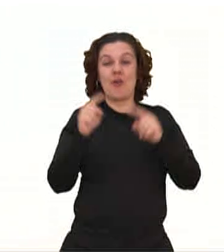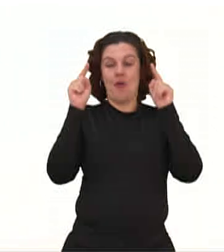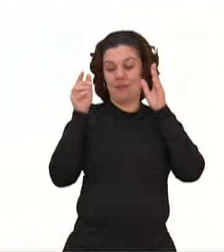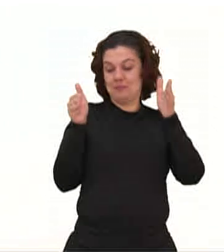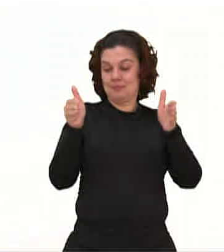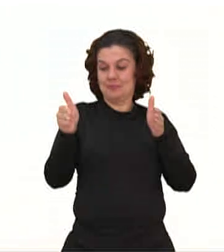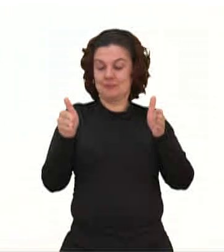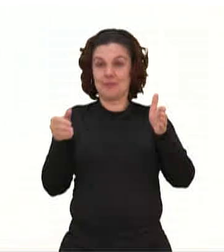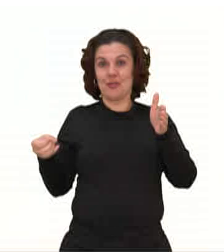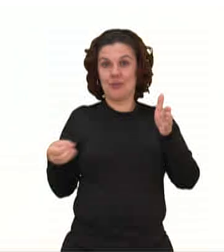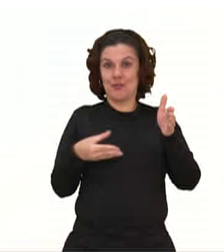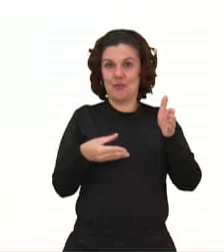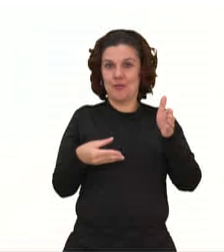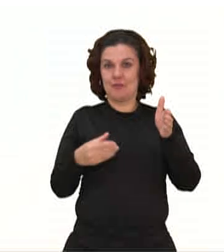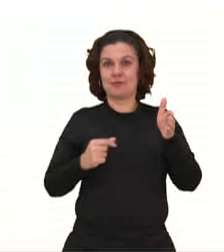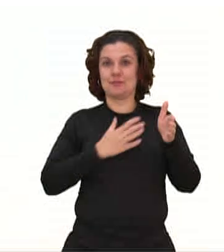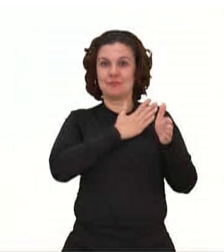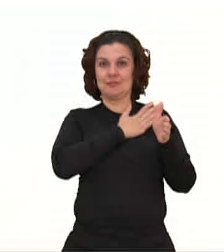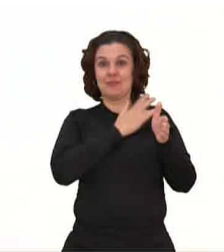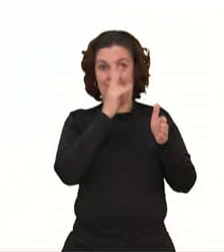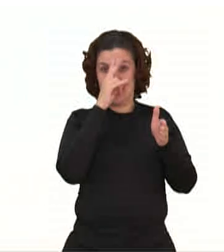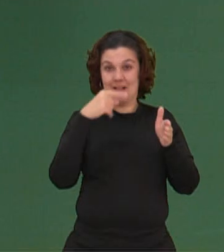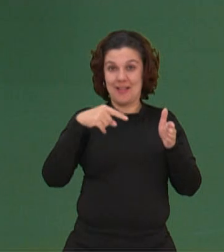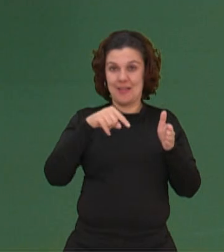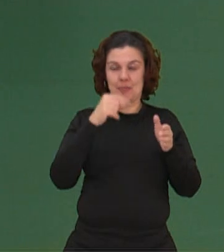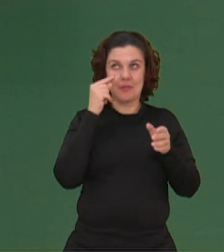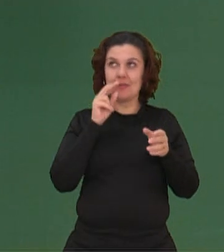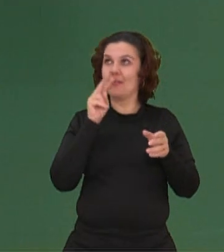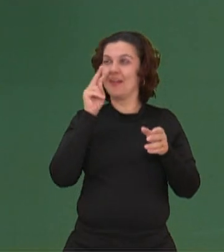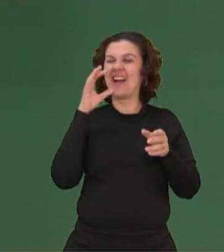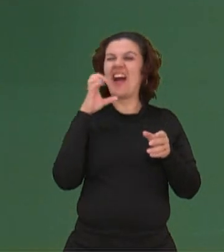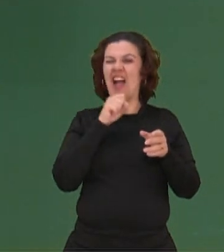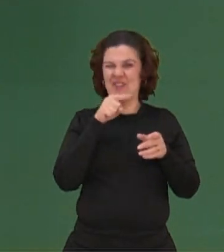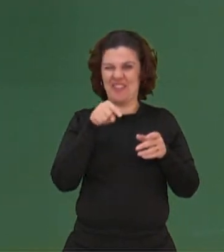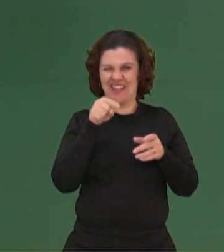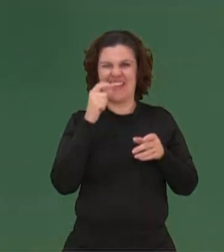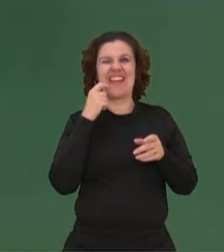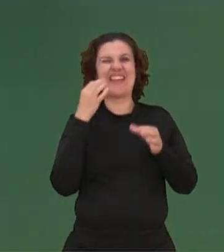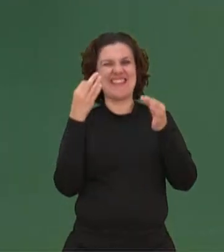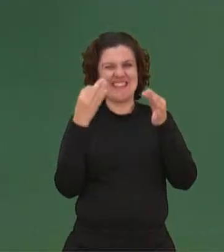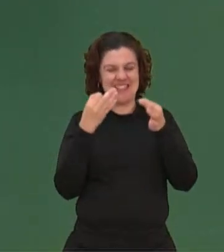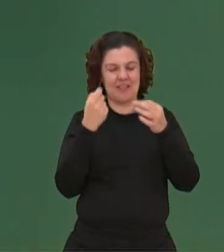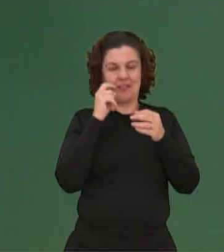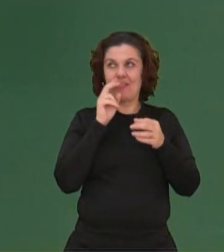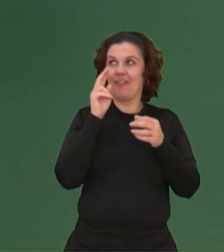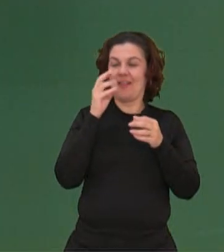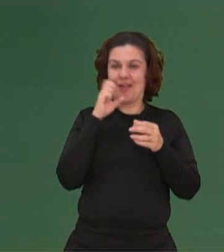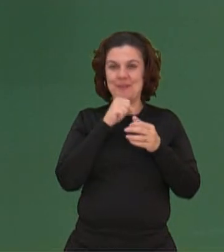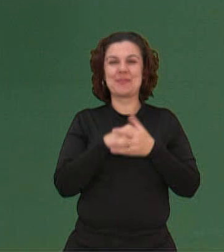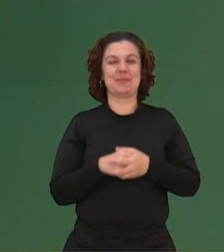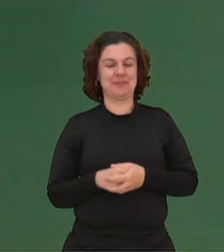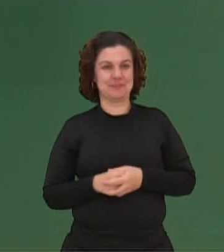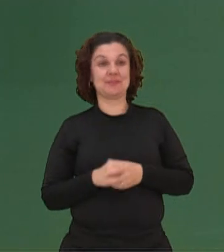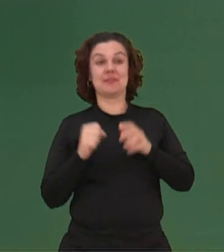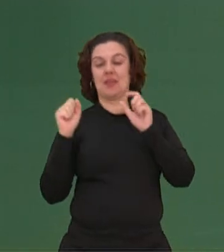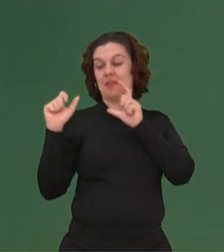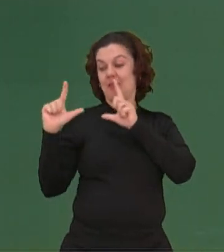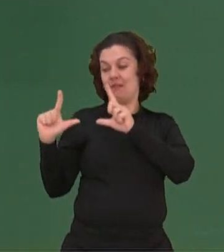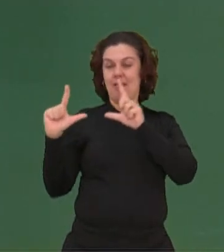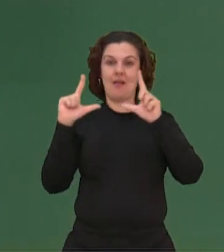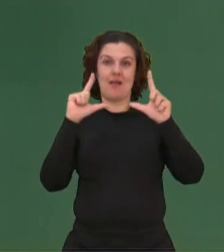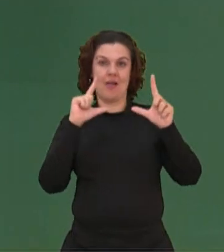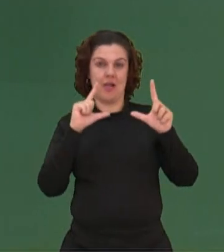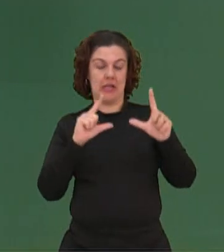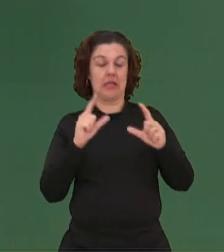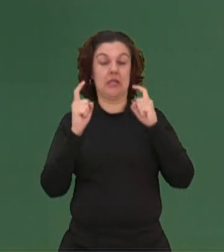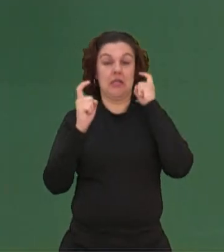Estado Novo. Viu como agora está corrigidinho? Já correu olhar, né? Isso, aqui está Estado Novo, olha lá. Então,